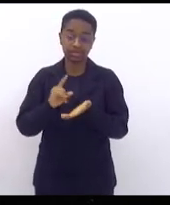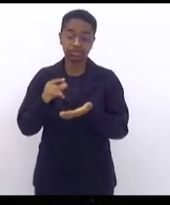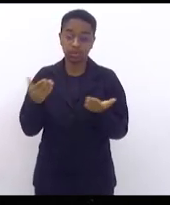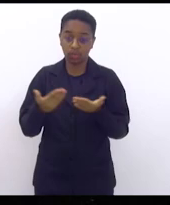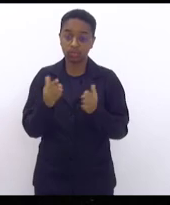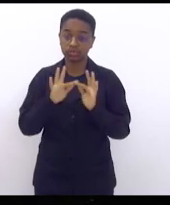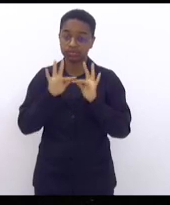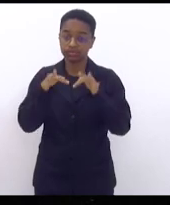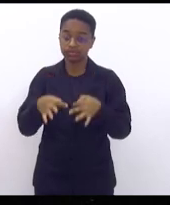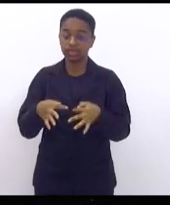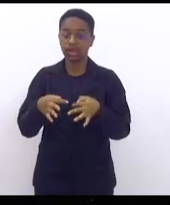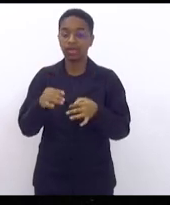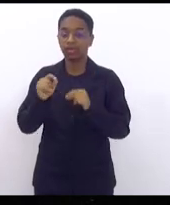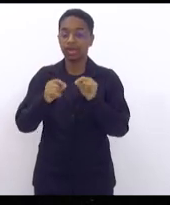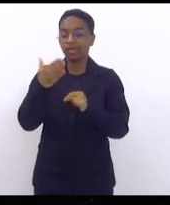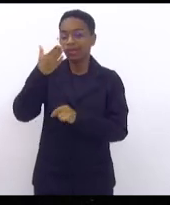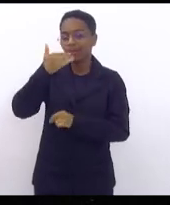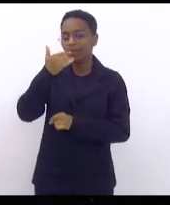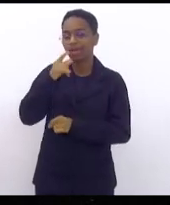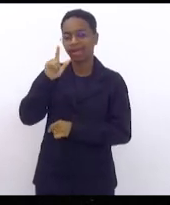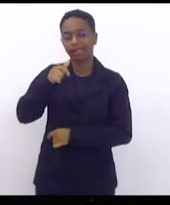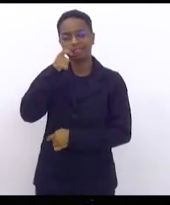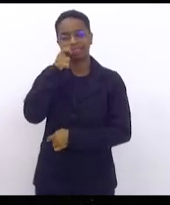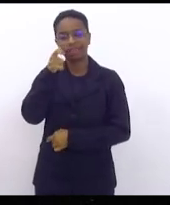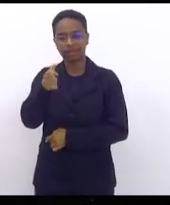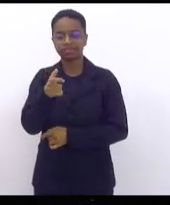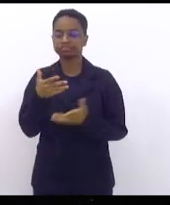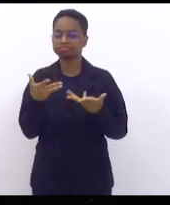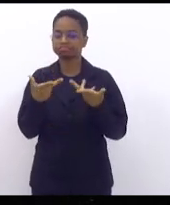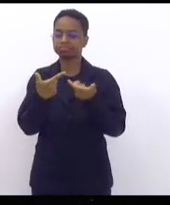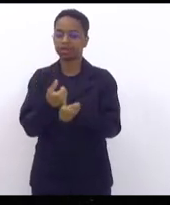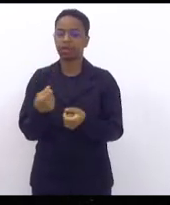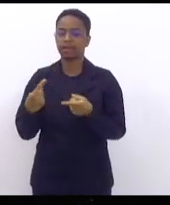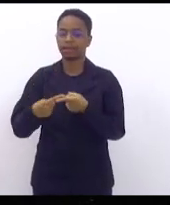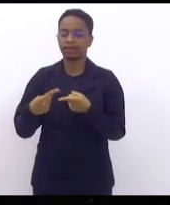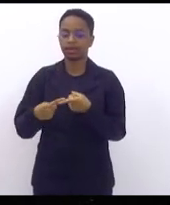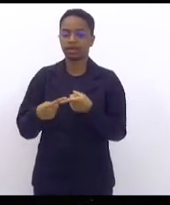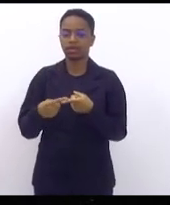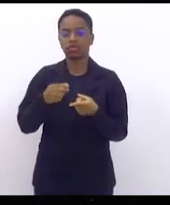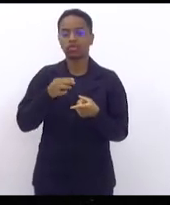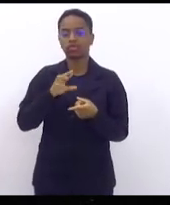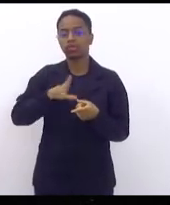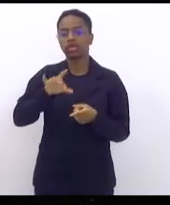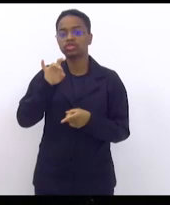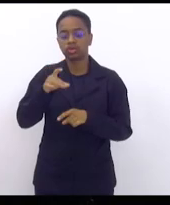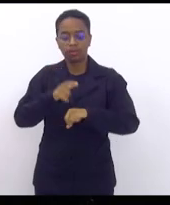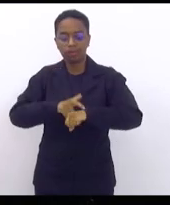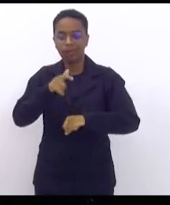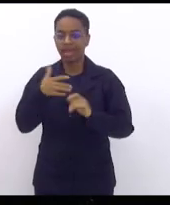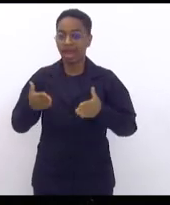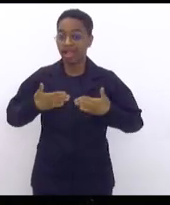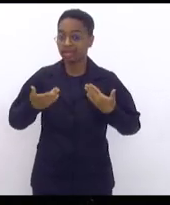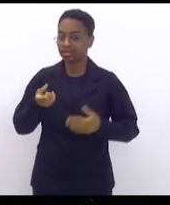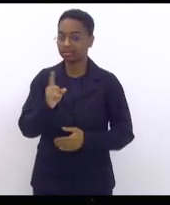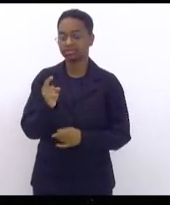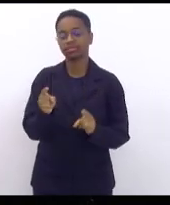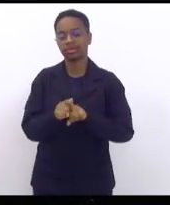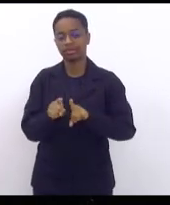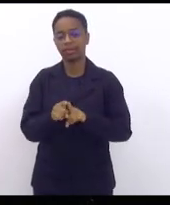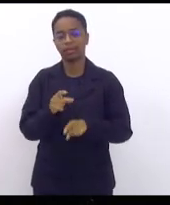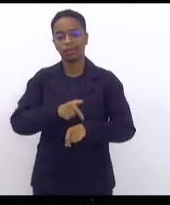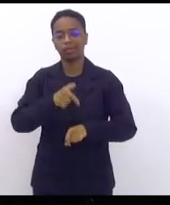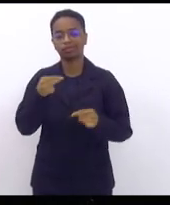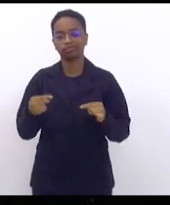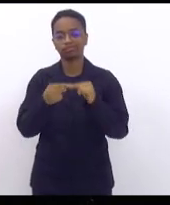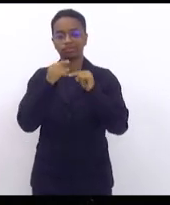na gastronomia é muito interessante, porque é não só um momento de alegria, mas também um momento